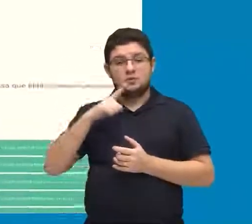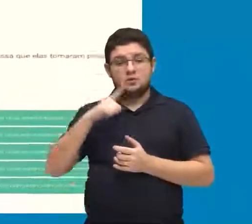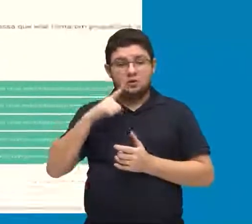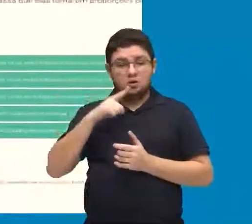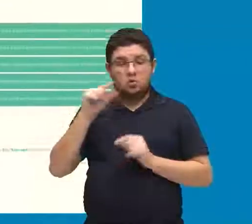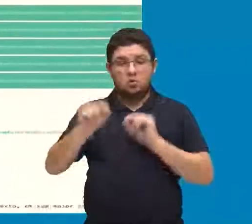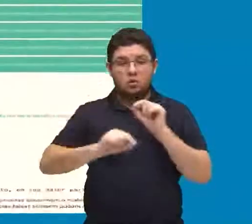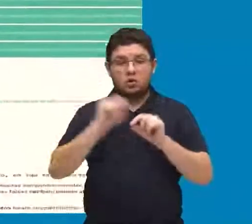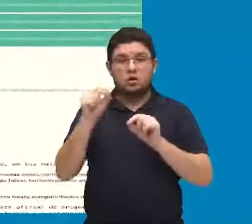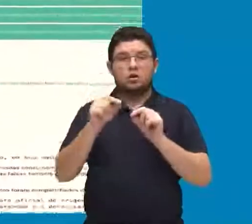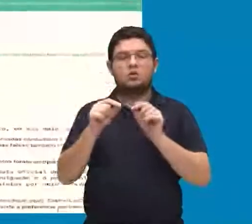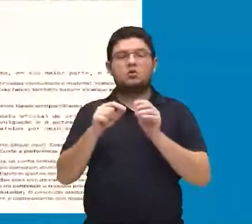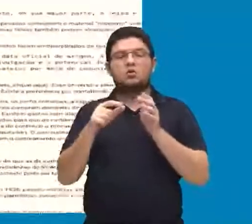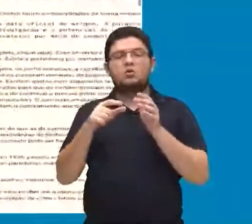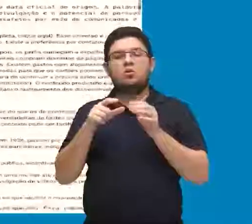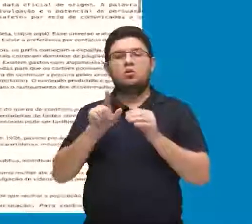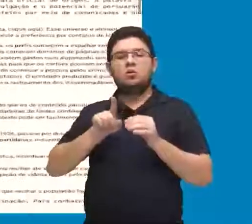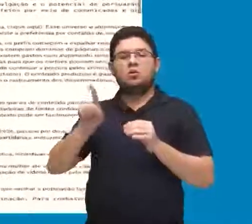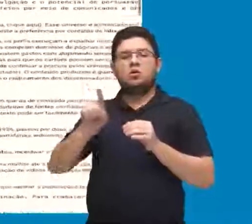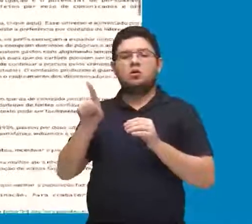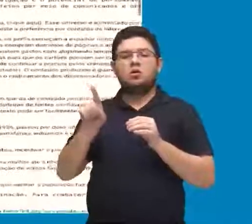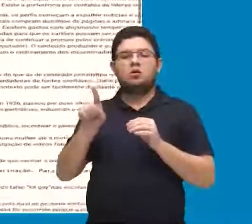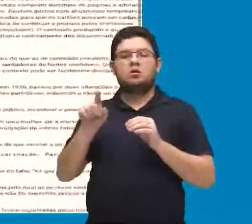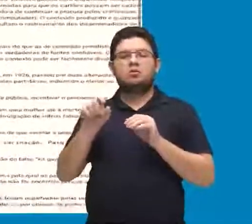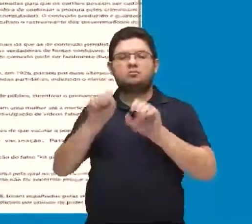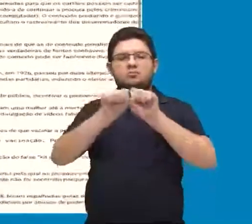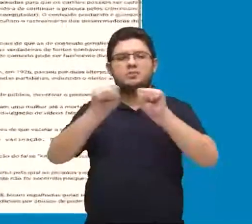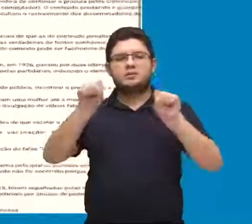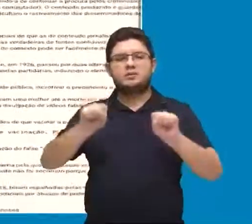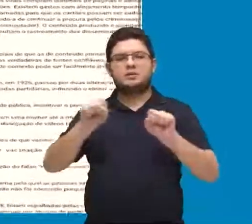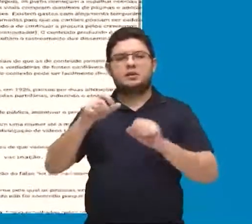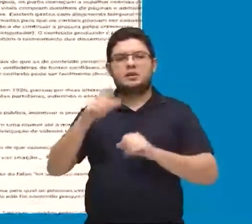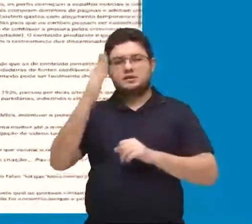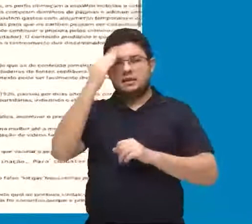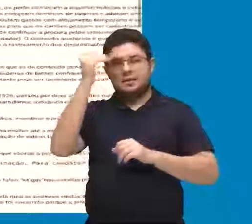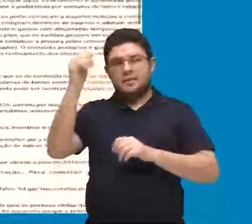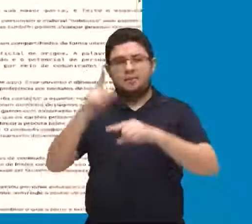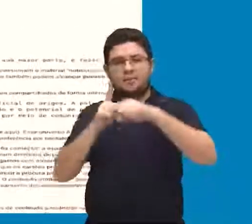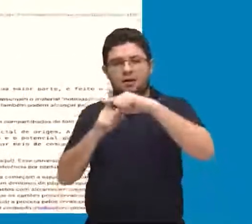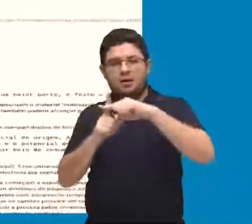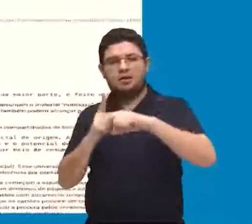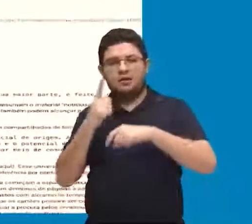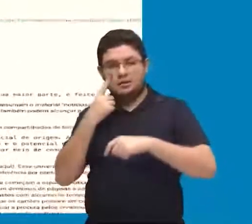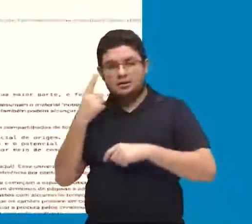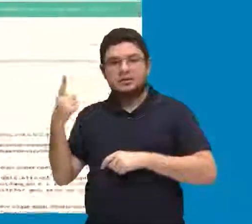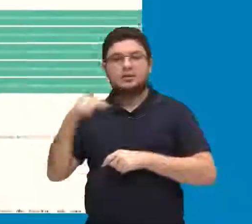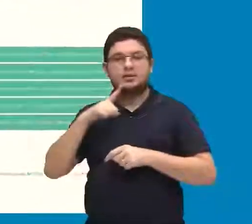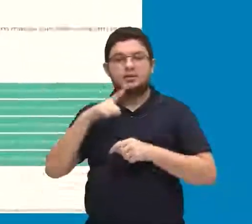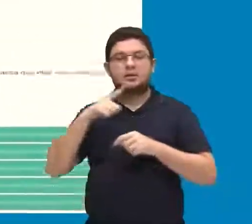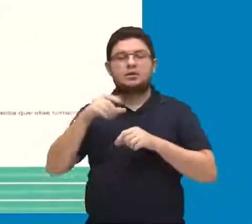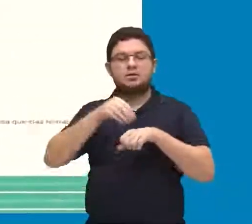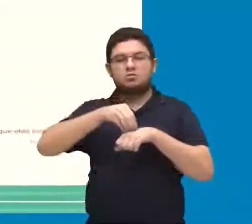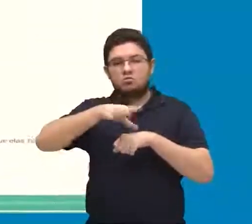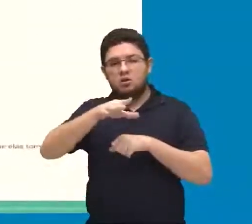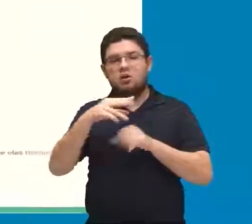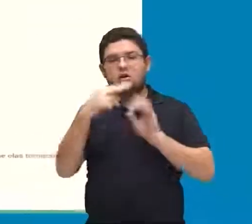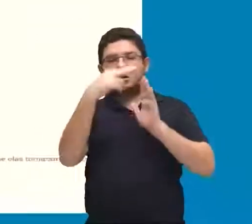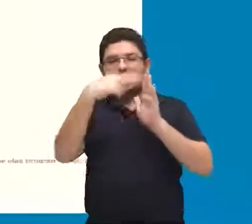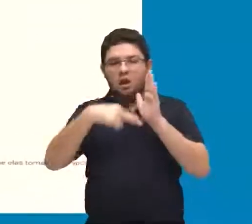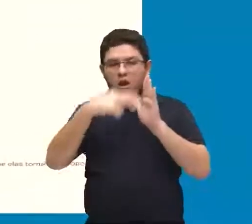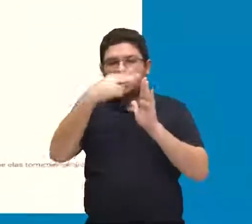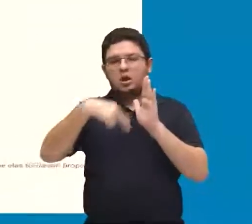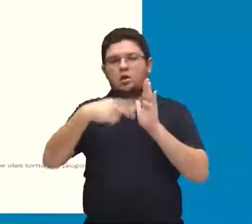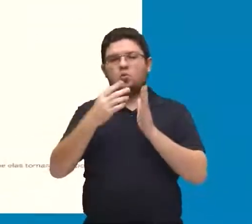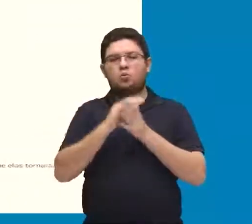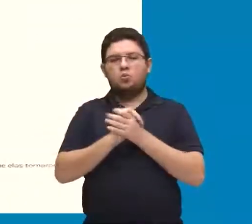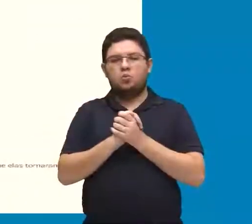plataforma Saber Mais, que eu estou mostrando aqui para vocês, com sugestão de leituras, outros vídeos. O primeiro roteiro